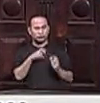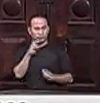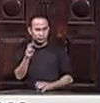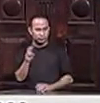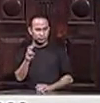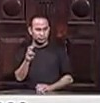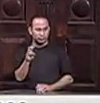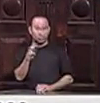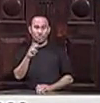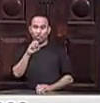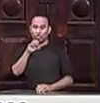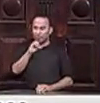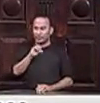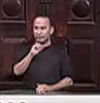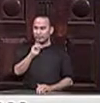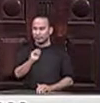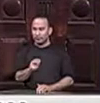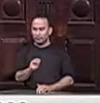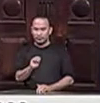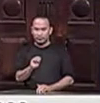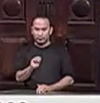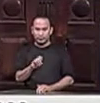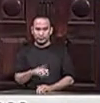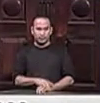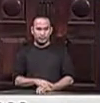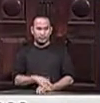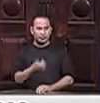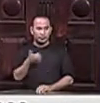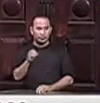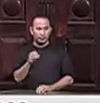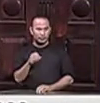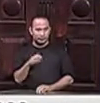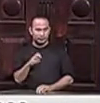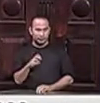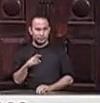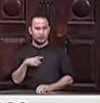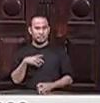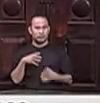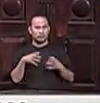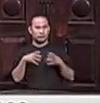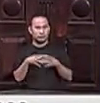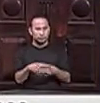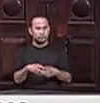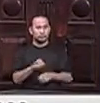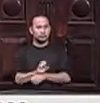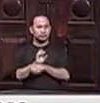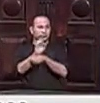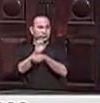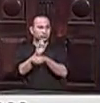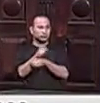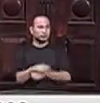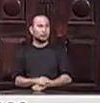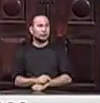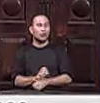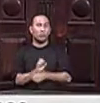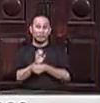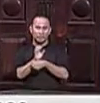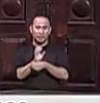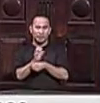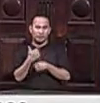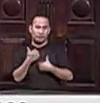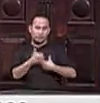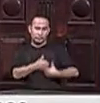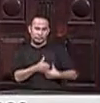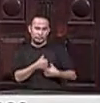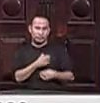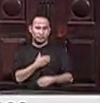e 98, inciso 15º da Constituição do Estado, o subsídio do governador do Estado, do